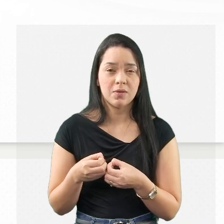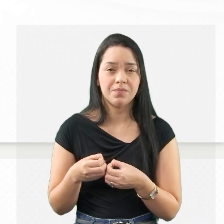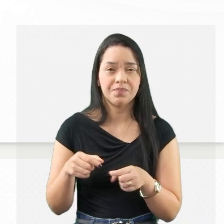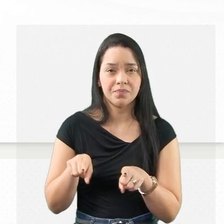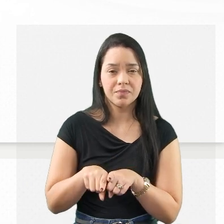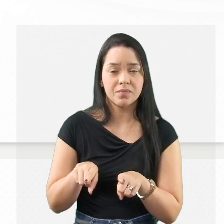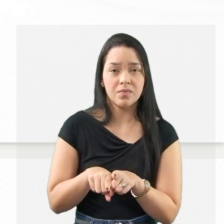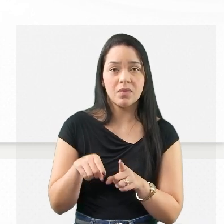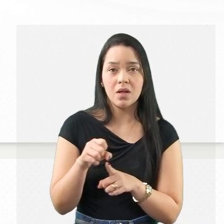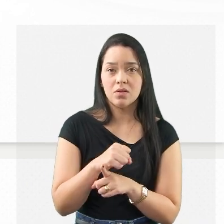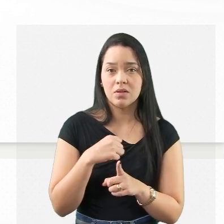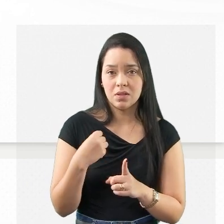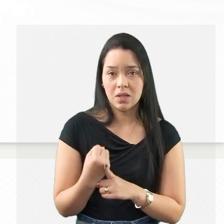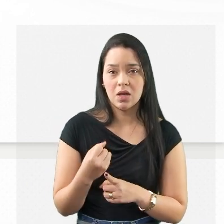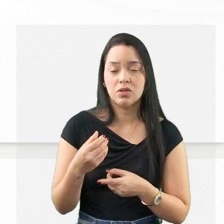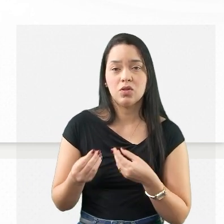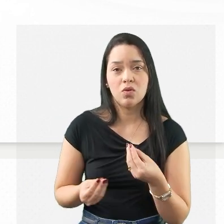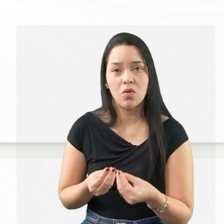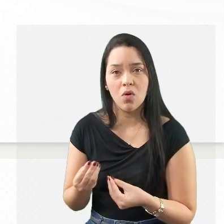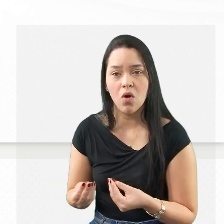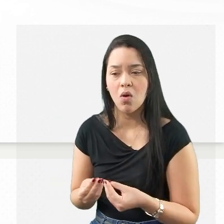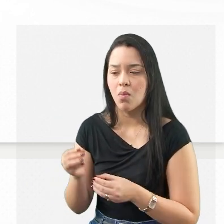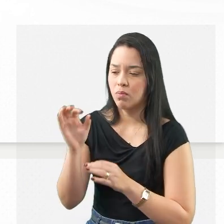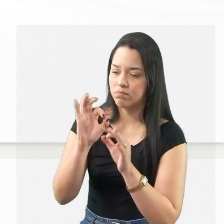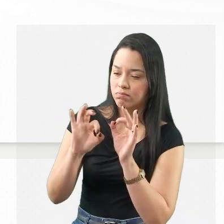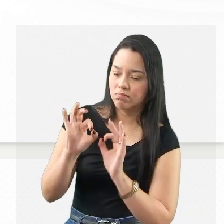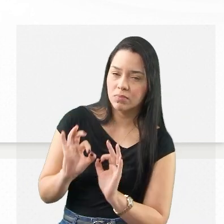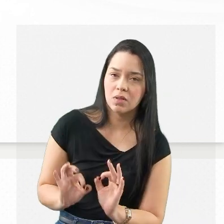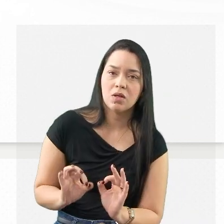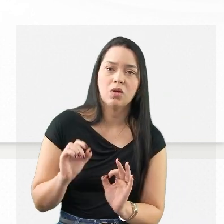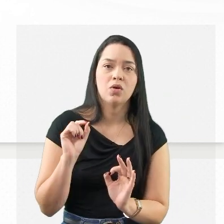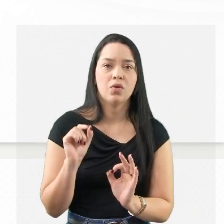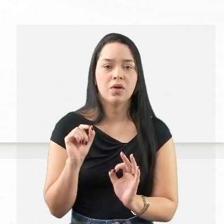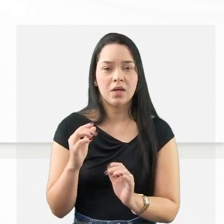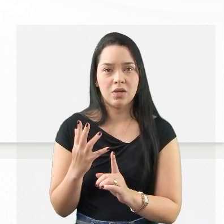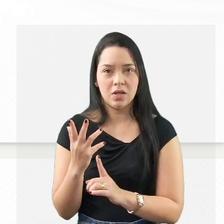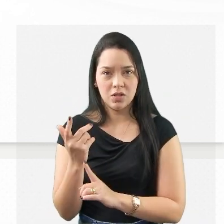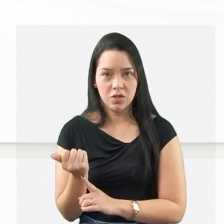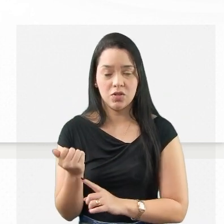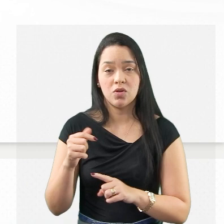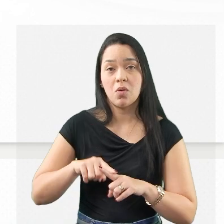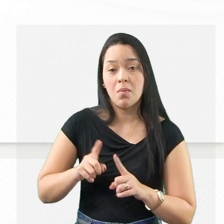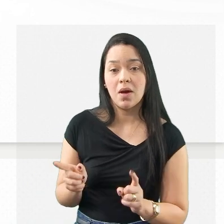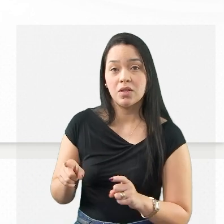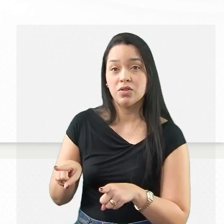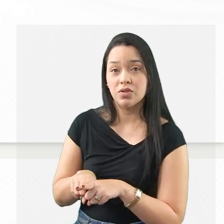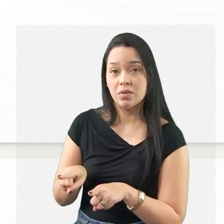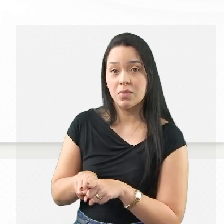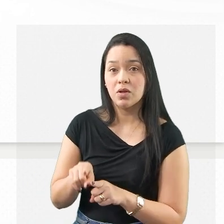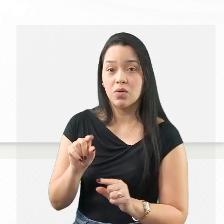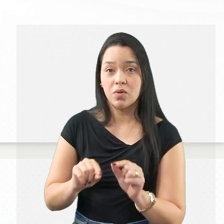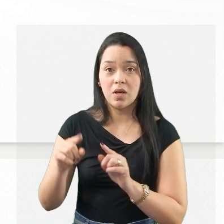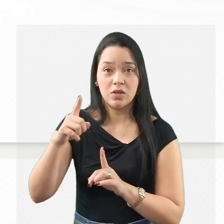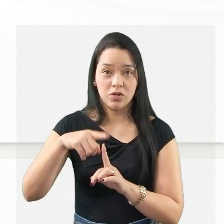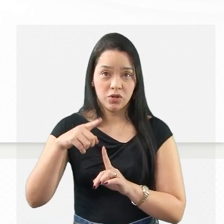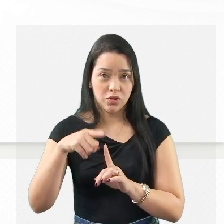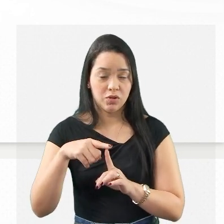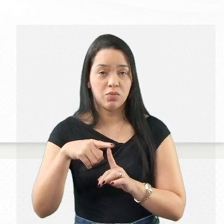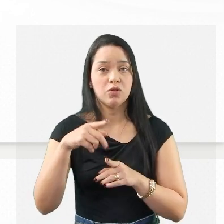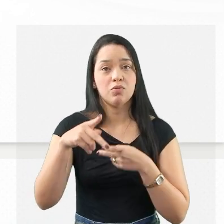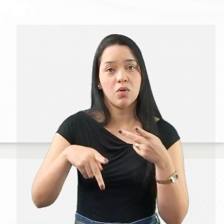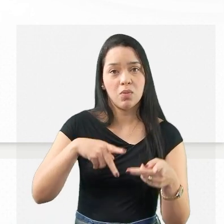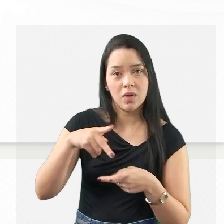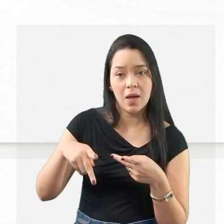da sociedade, com uma linguagem mais elaborada no sentido artístico, mas ela traz inclusive o tipo de uma linguagem